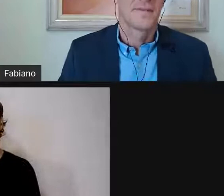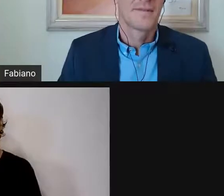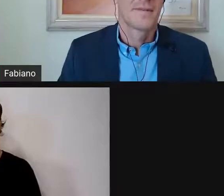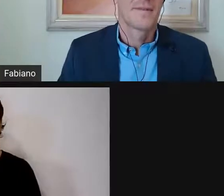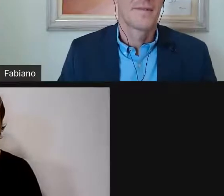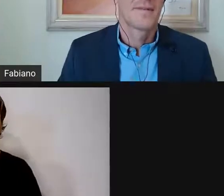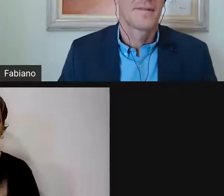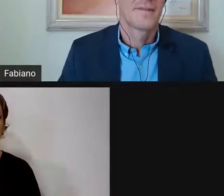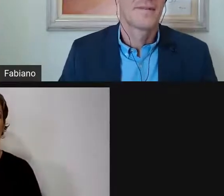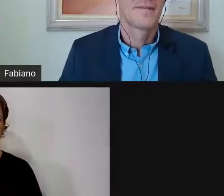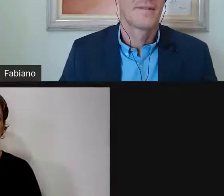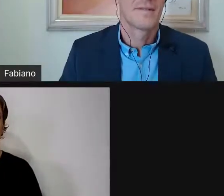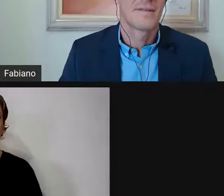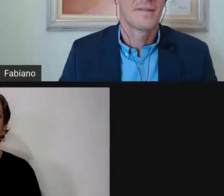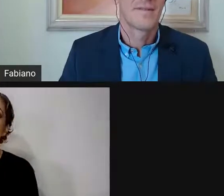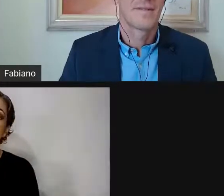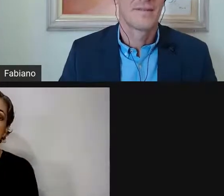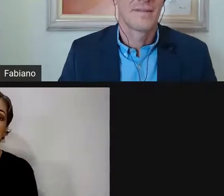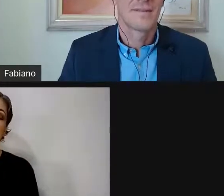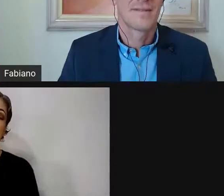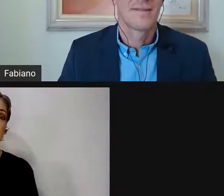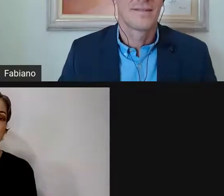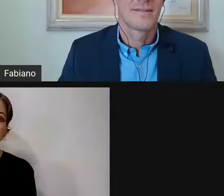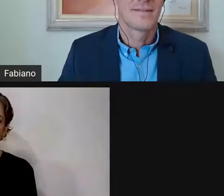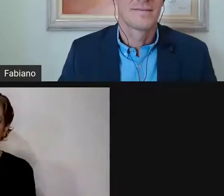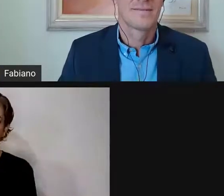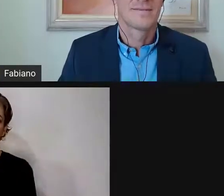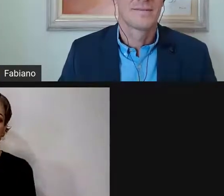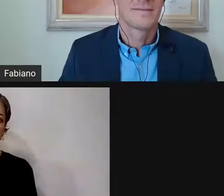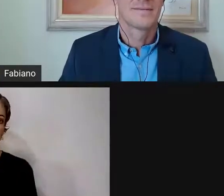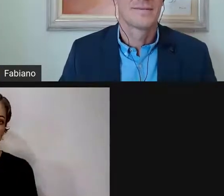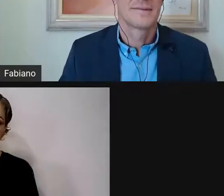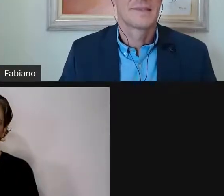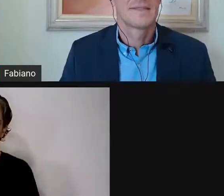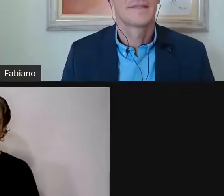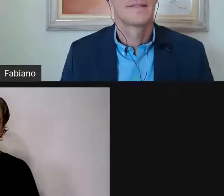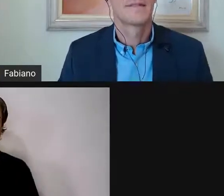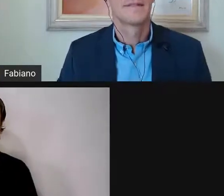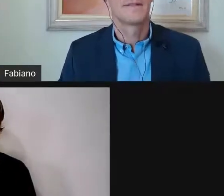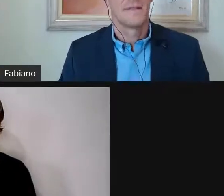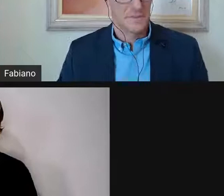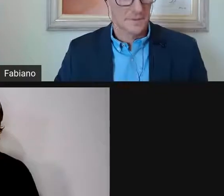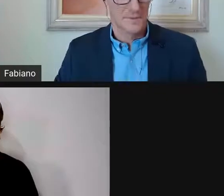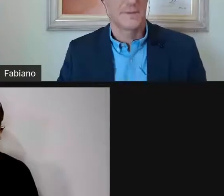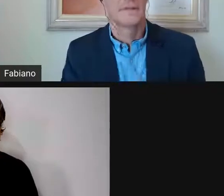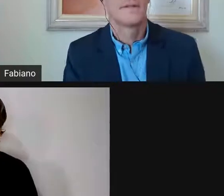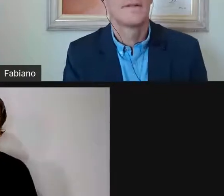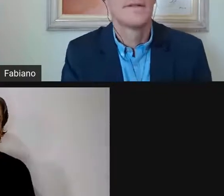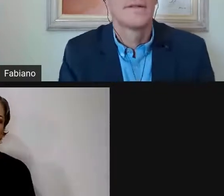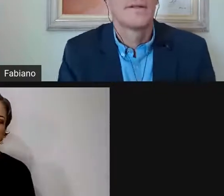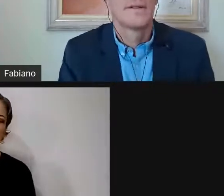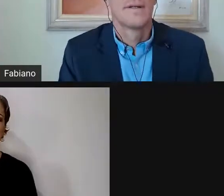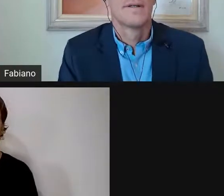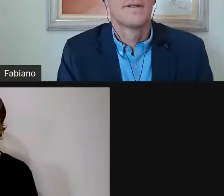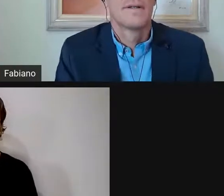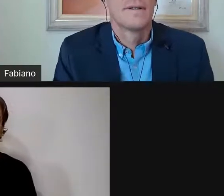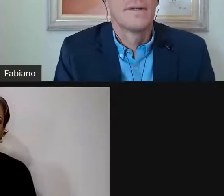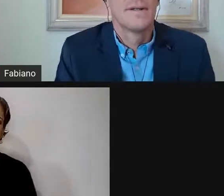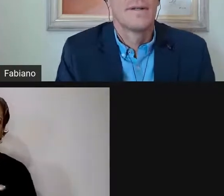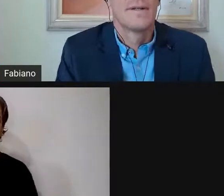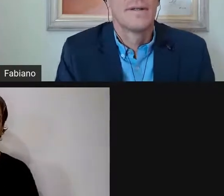e agora estou baseada em Washington desde então. Passei 1 ano e pouco coordenando a comunicação da América Latina e o